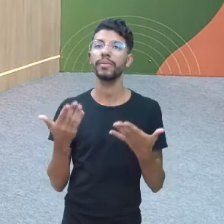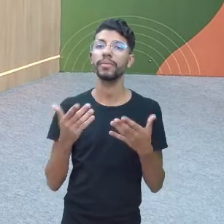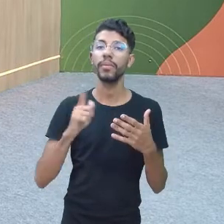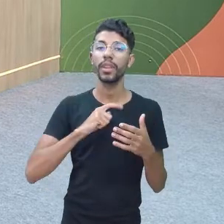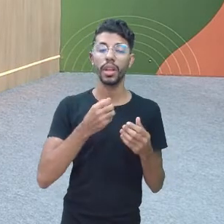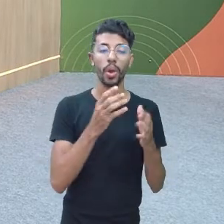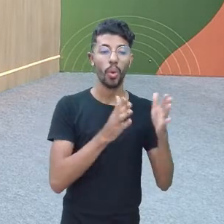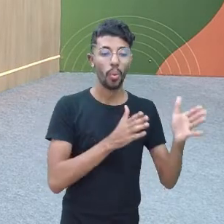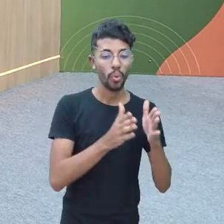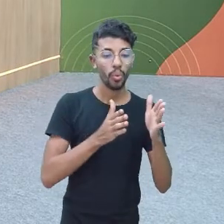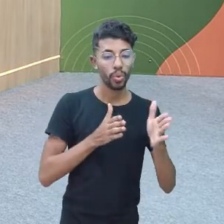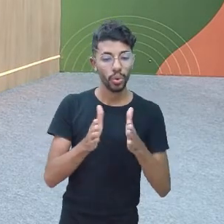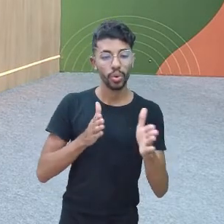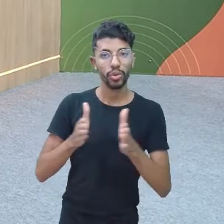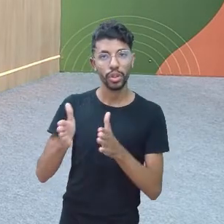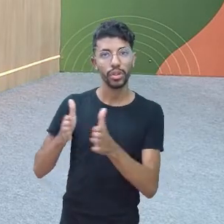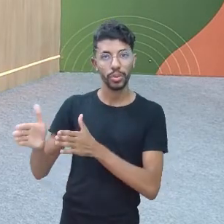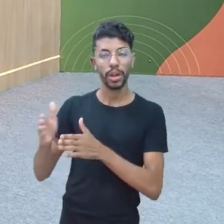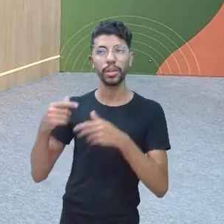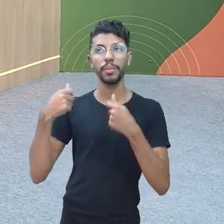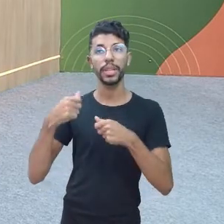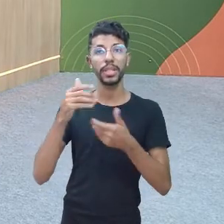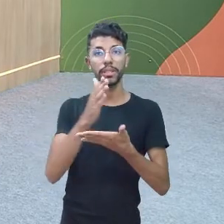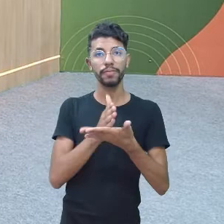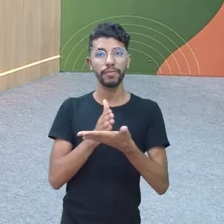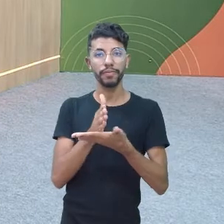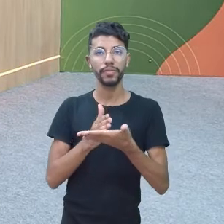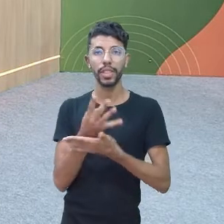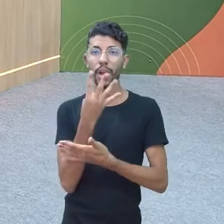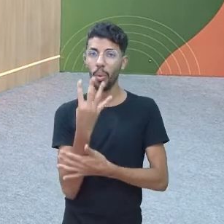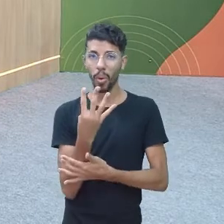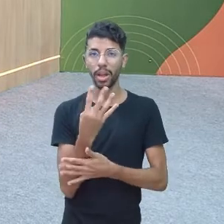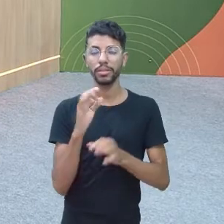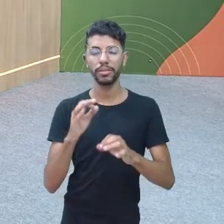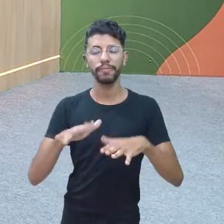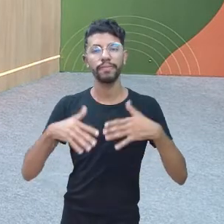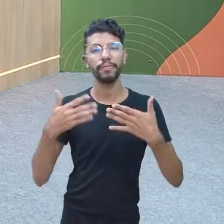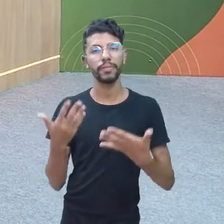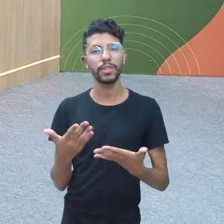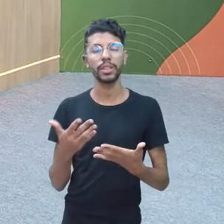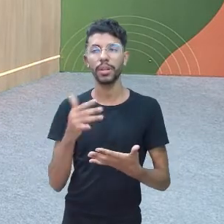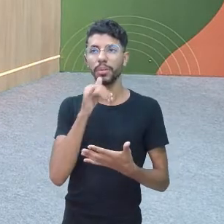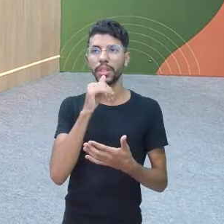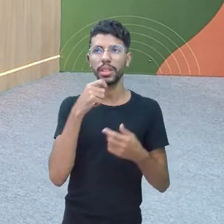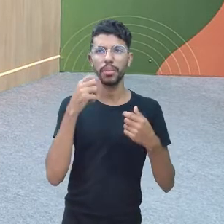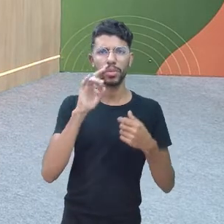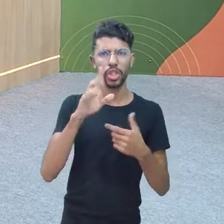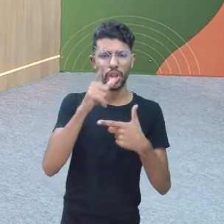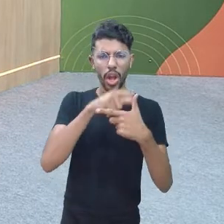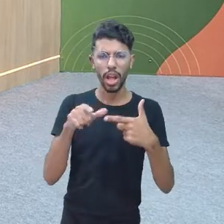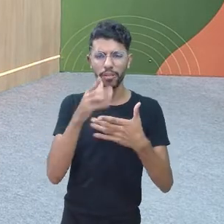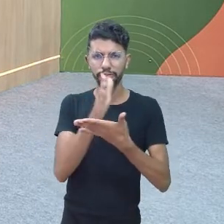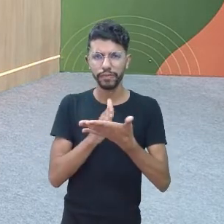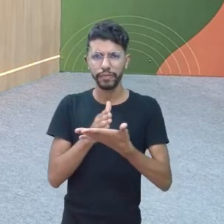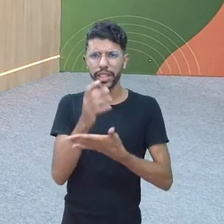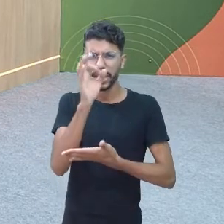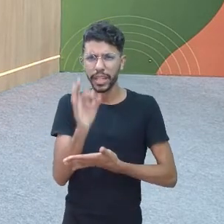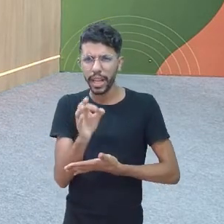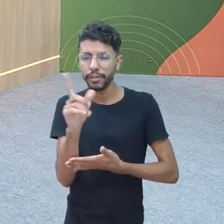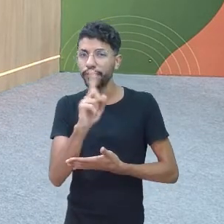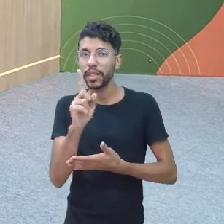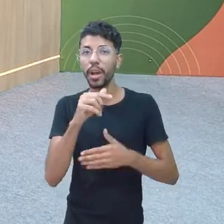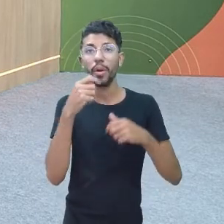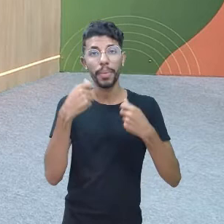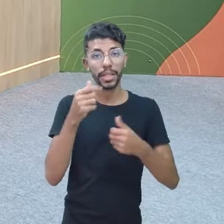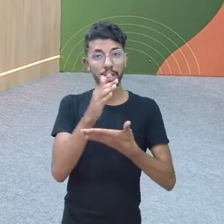precisar dividir para 4. Mas não vai ser suficiente só fazer a divisão, né? Eu tenho que dividir. E, além disso,